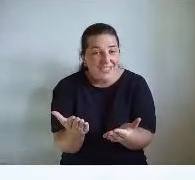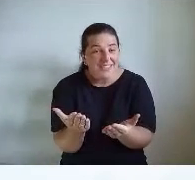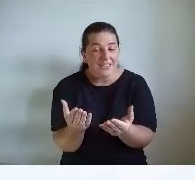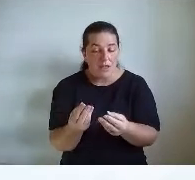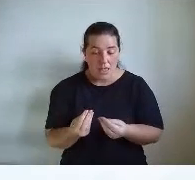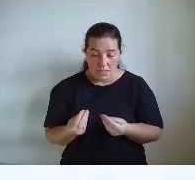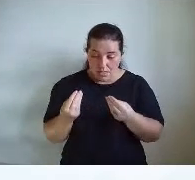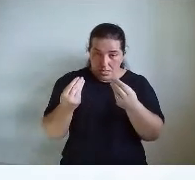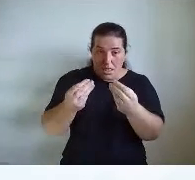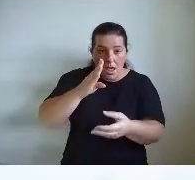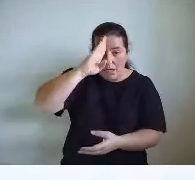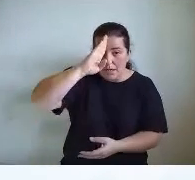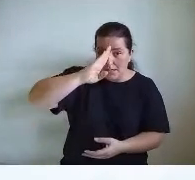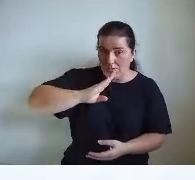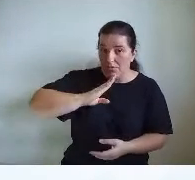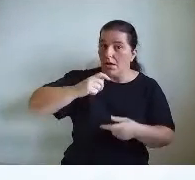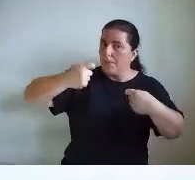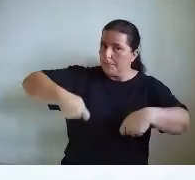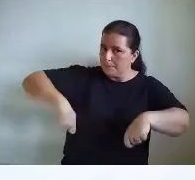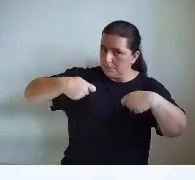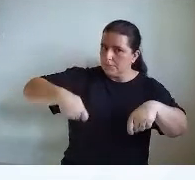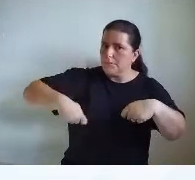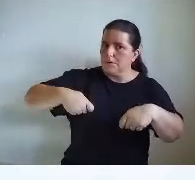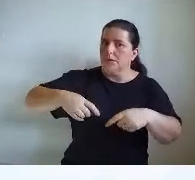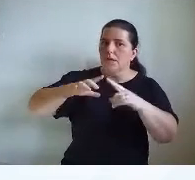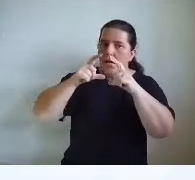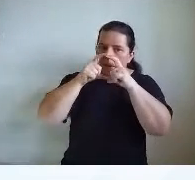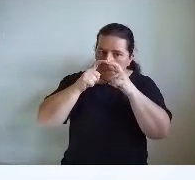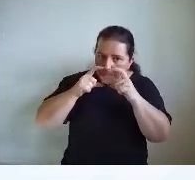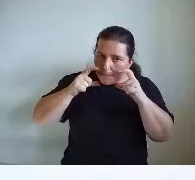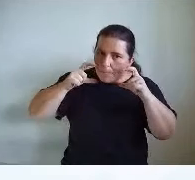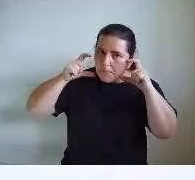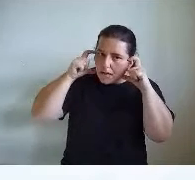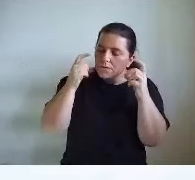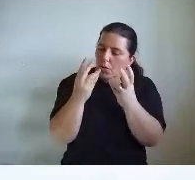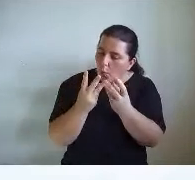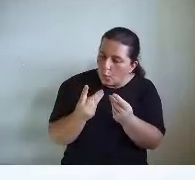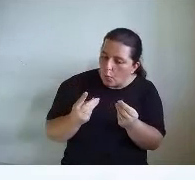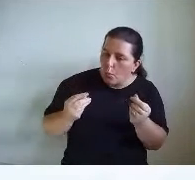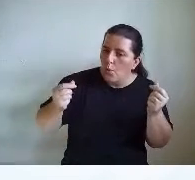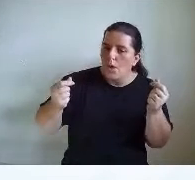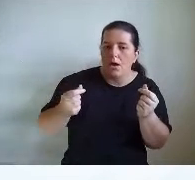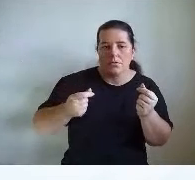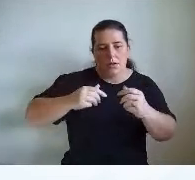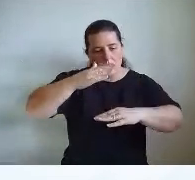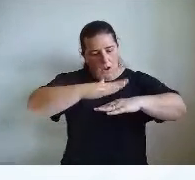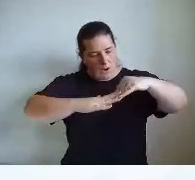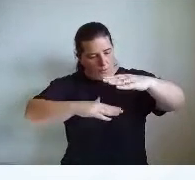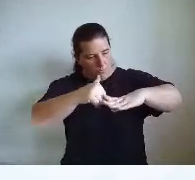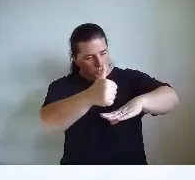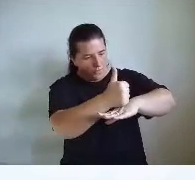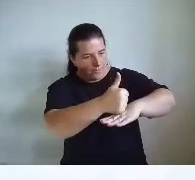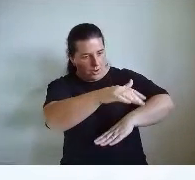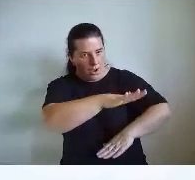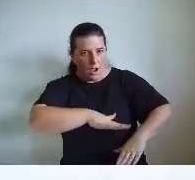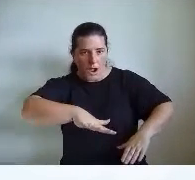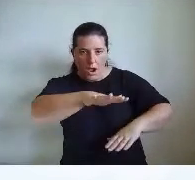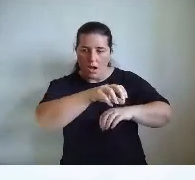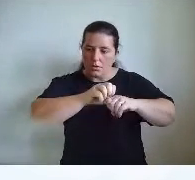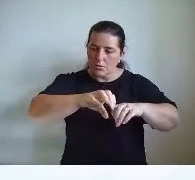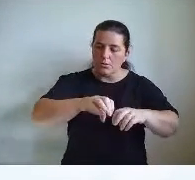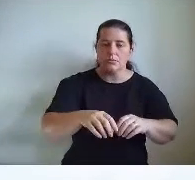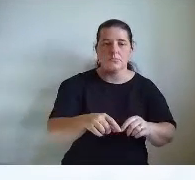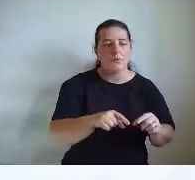fornecidas gratuitamente, porque é assim que deve ser, máscaras adequadas para os profissionais da educação. Eles estão indo para o